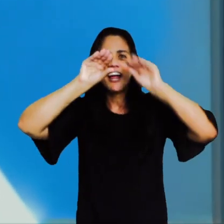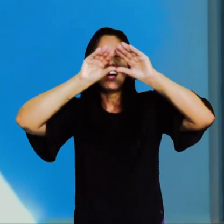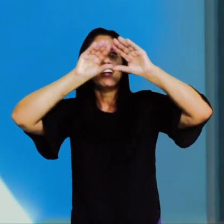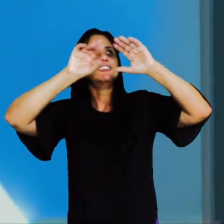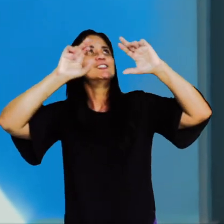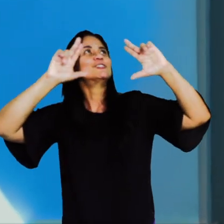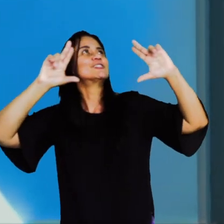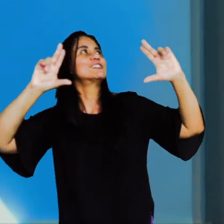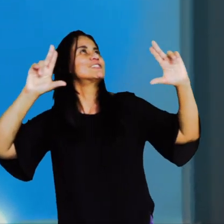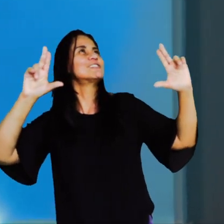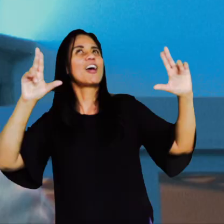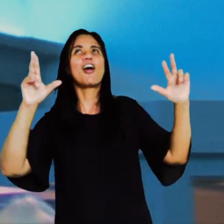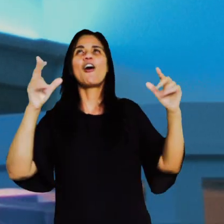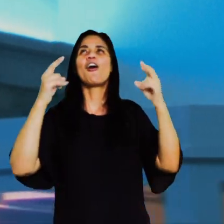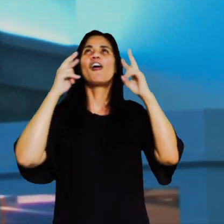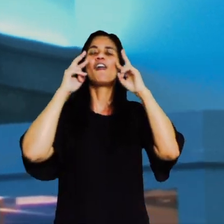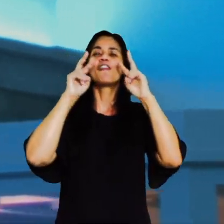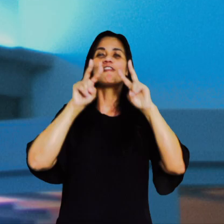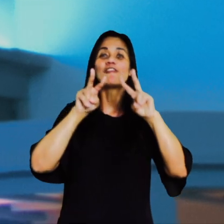Te ver no céu.